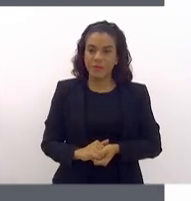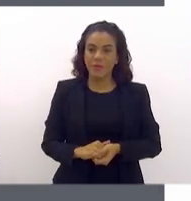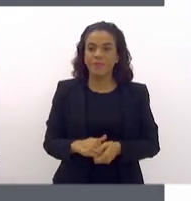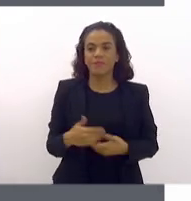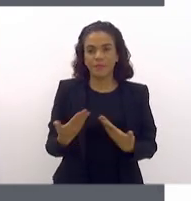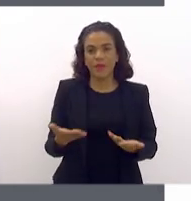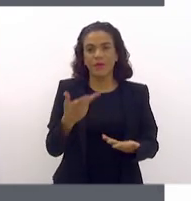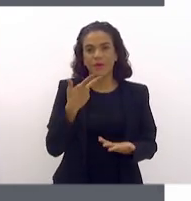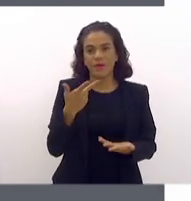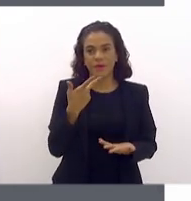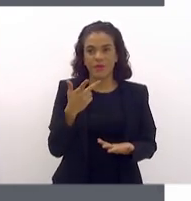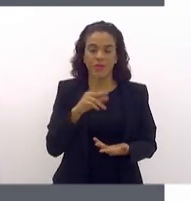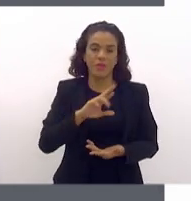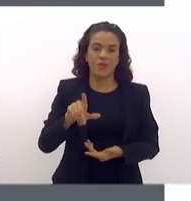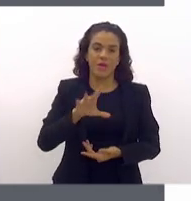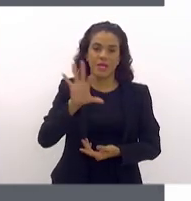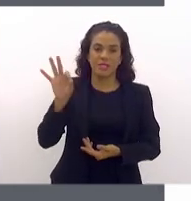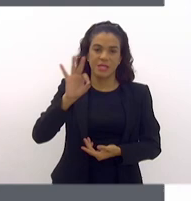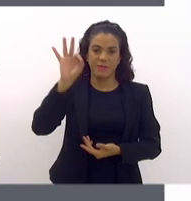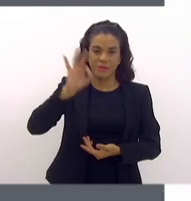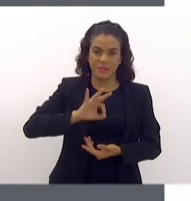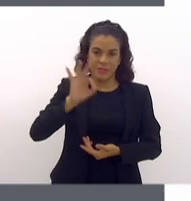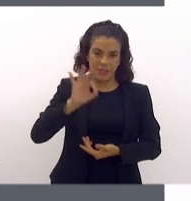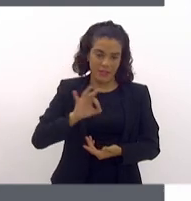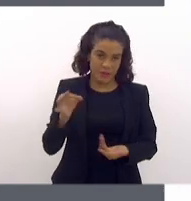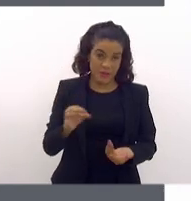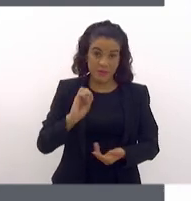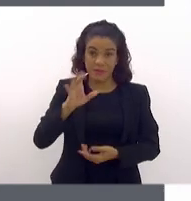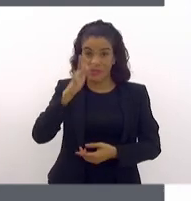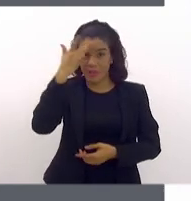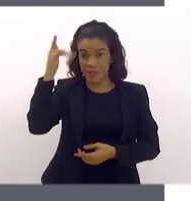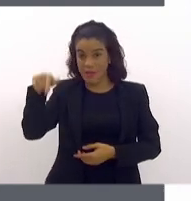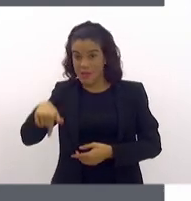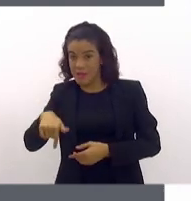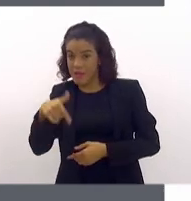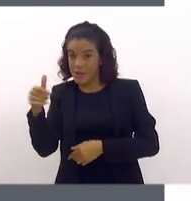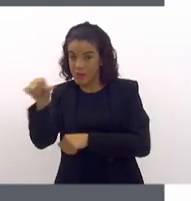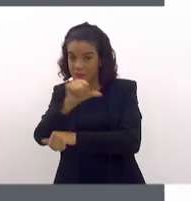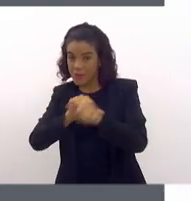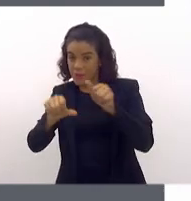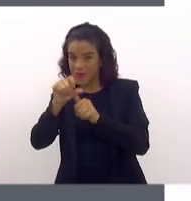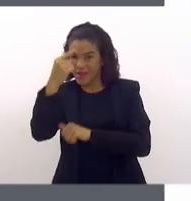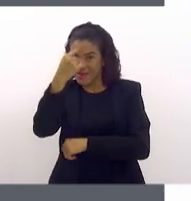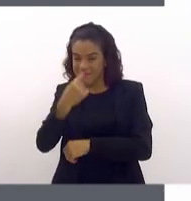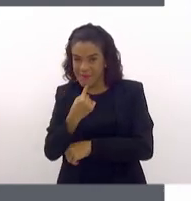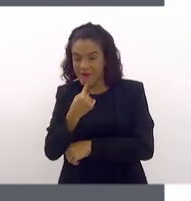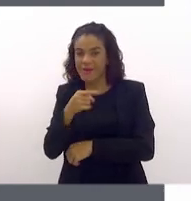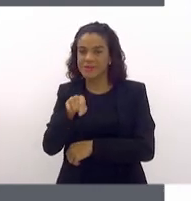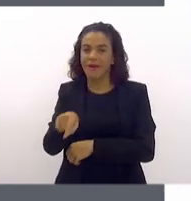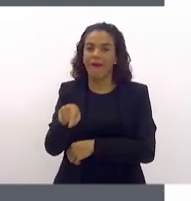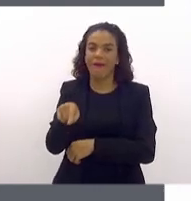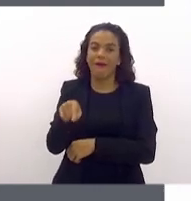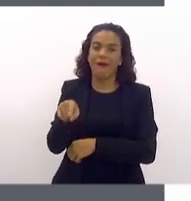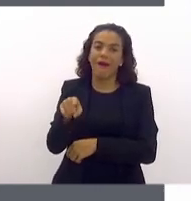como eu disse, ela não é 100% eficaz. Se o agressor faz uma determinada mudança na imagem, aí a inteligência artificial pode